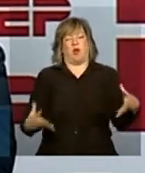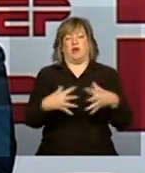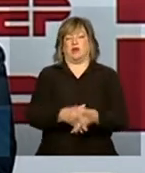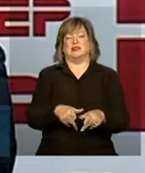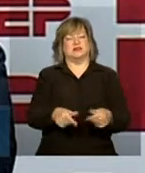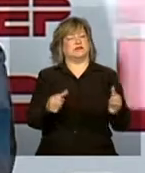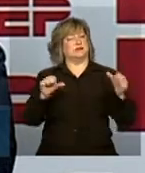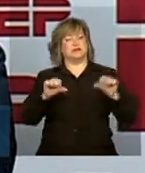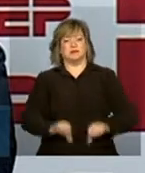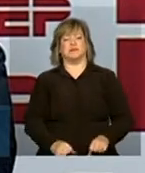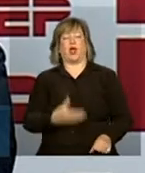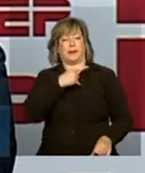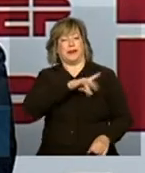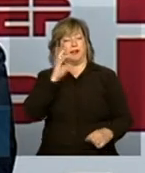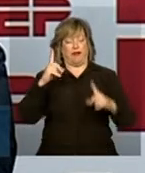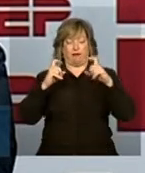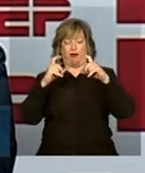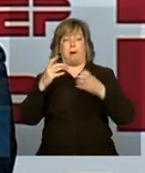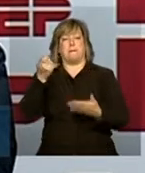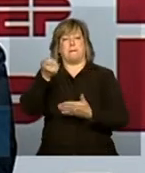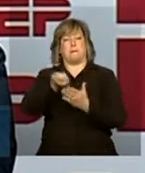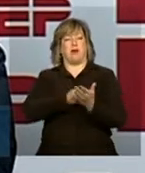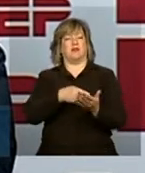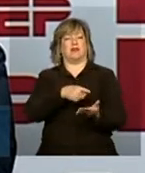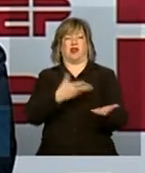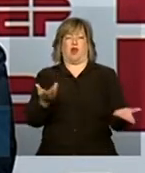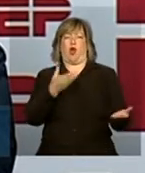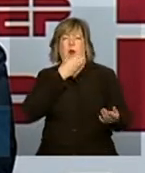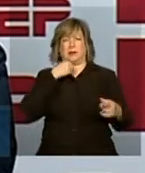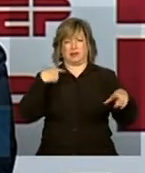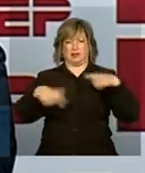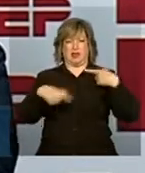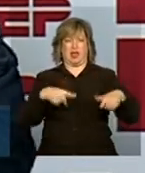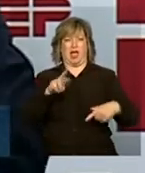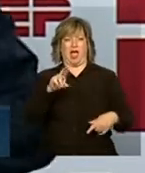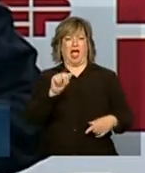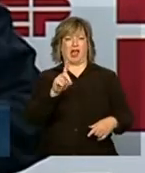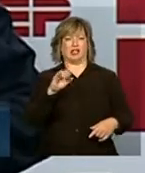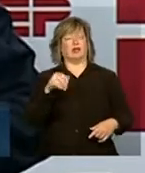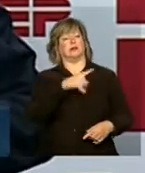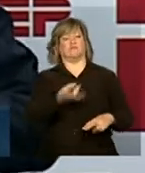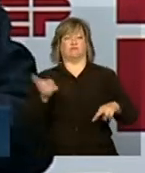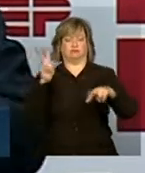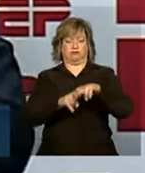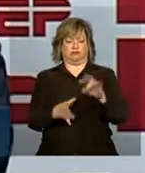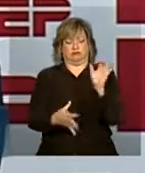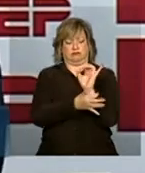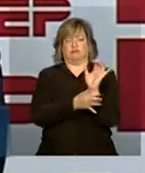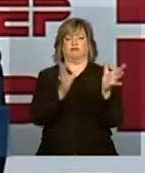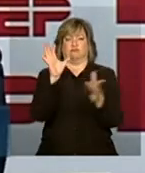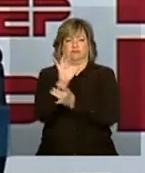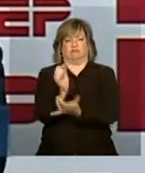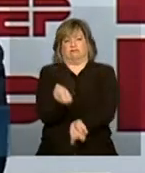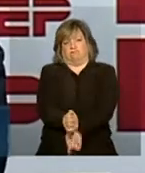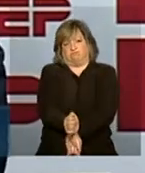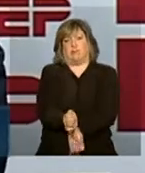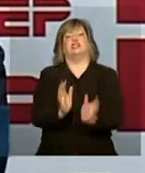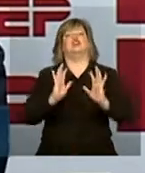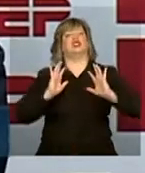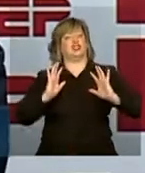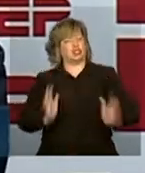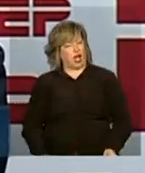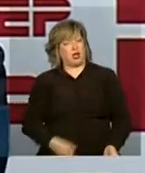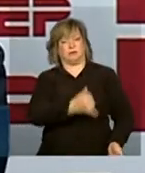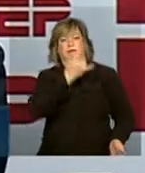e totalmente dispensável, ainda mais sendo um profissional de imprensa, mas foi preso e algemado. A segurança funcionou plenamente, foi para